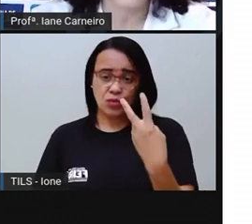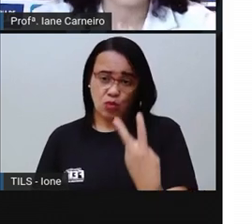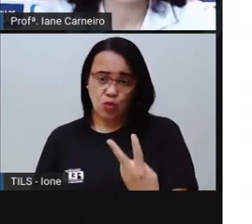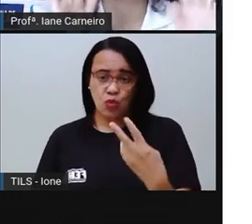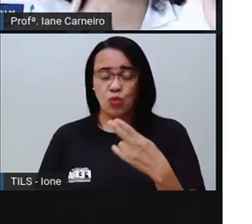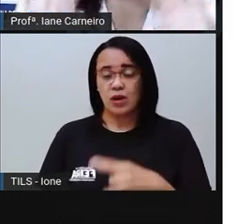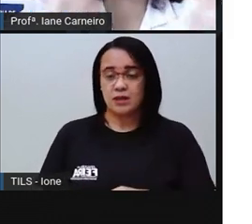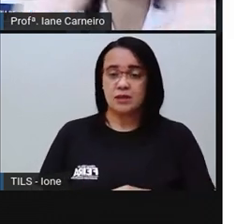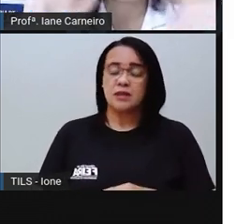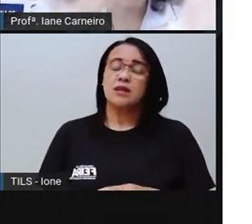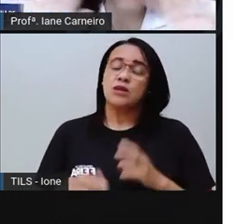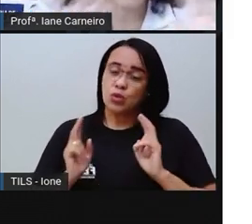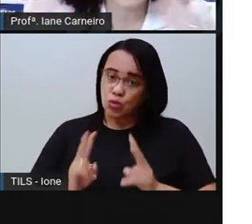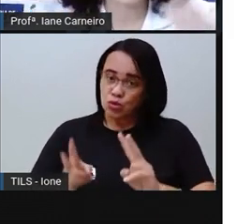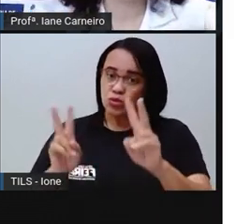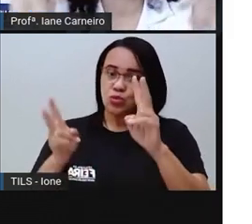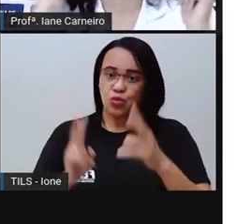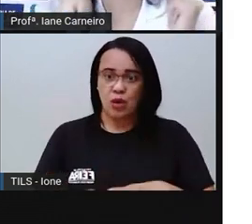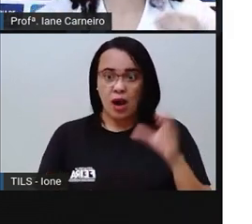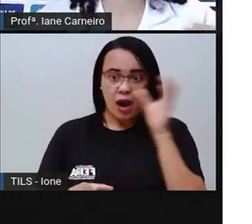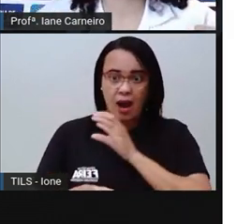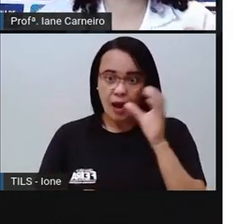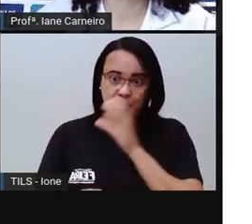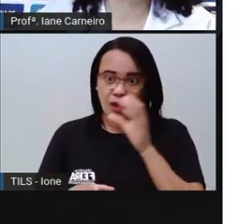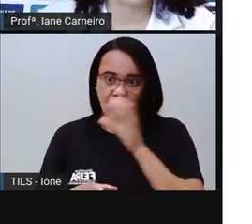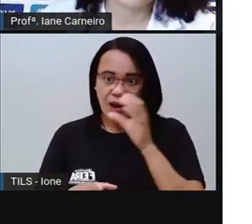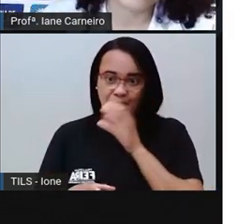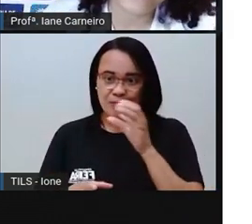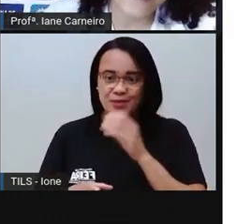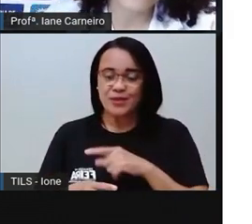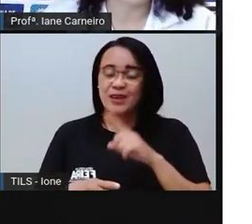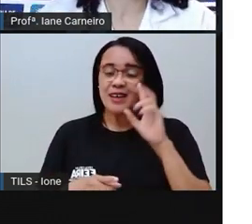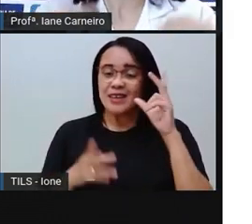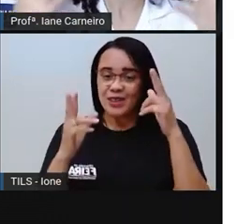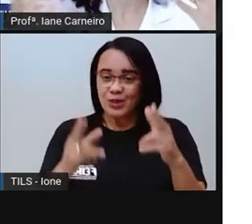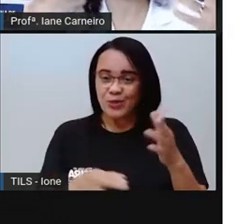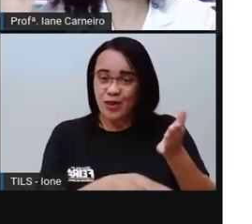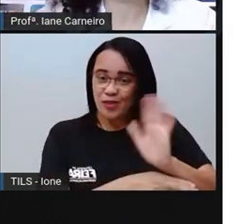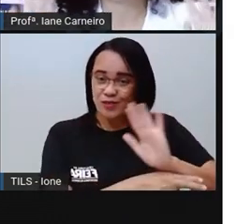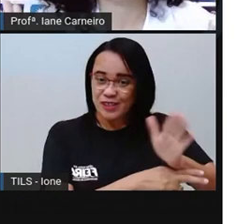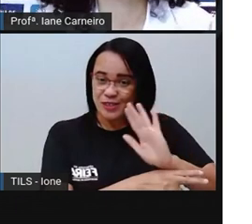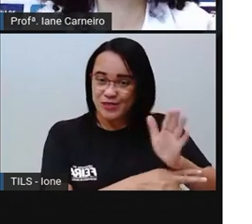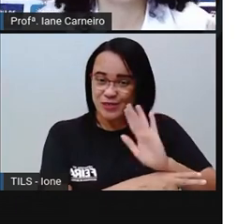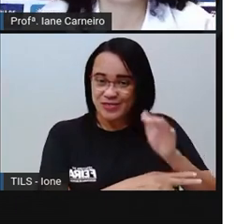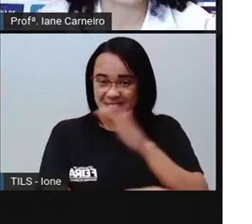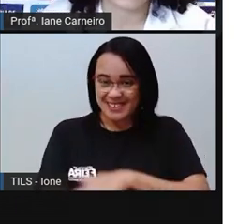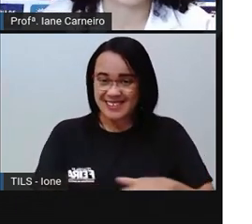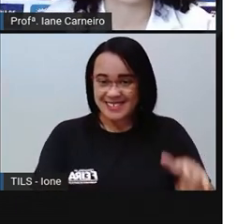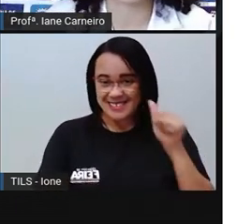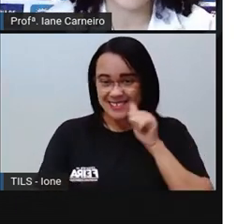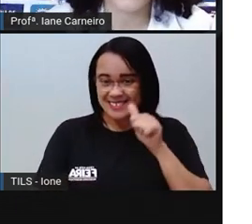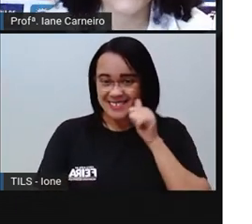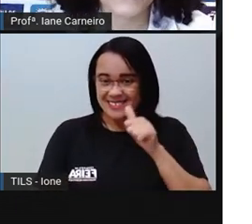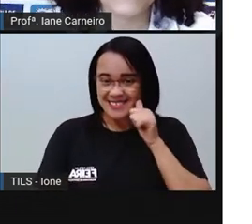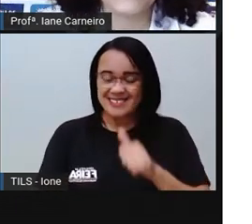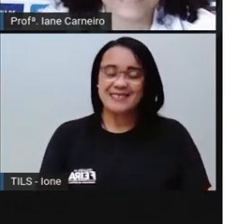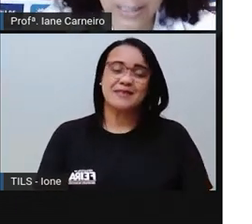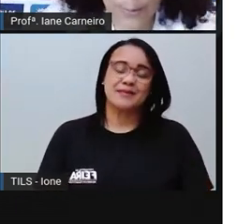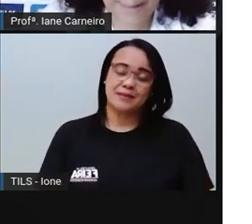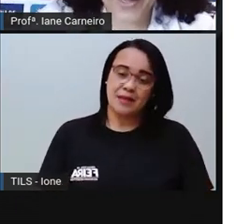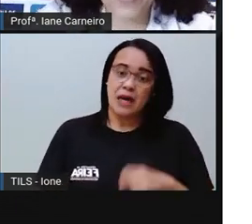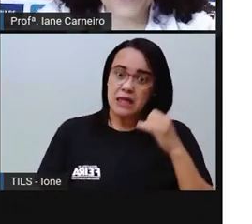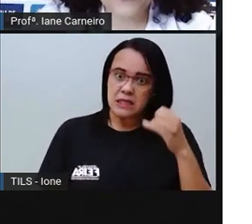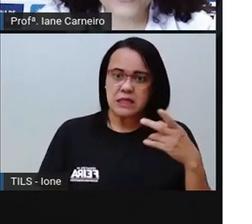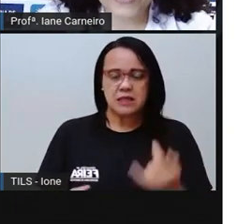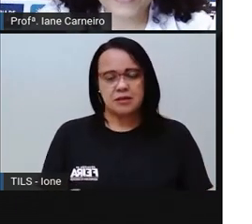de sair. Vocês podem ir fazendo bem rapidão, como as meninas do vídeo fizeram, até que algum de vocês erre, tá certo? Então,